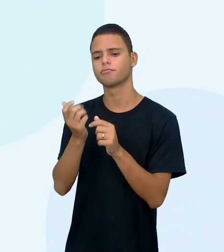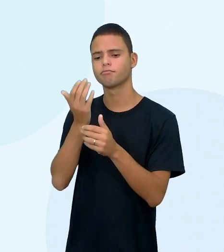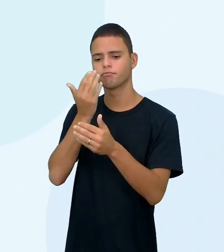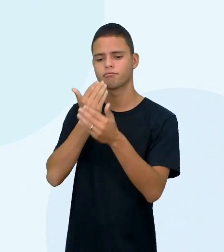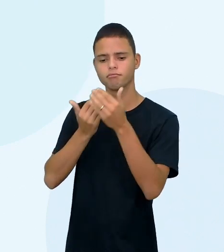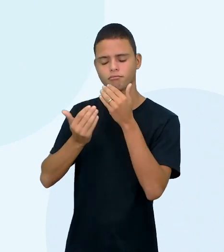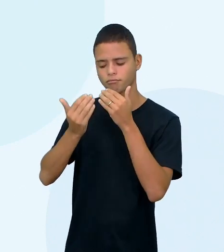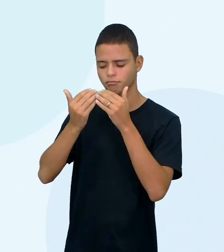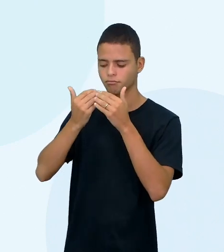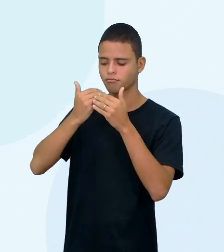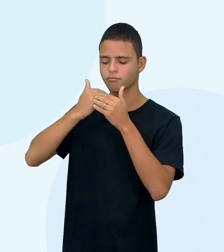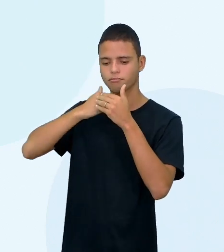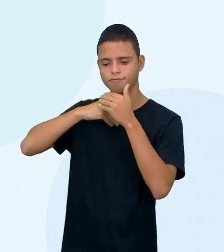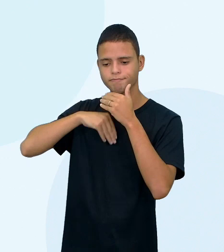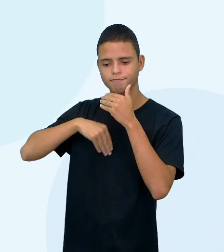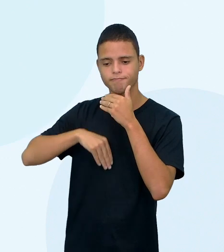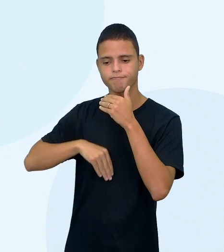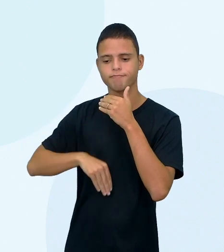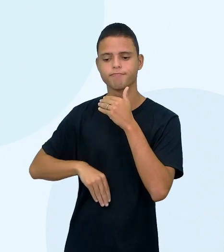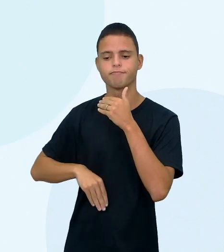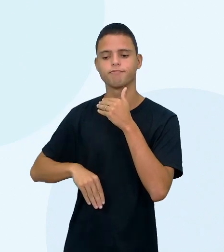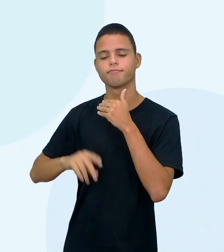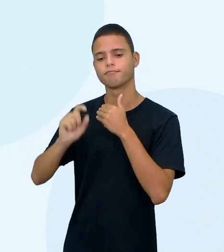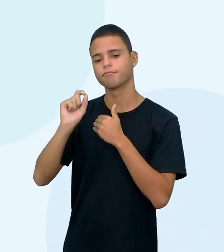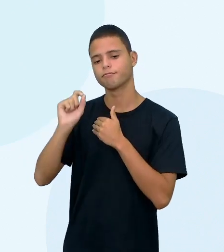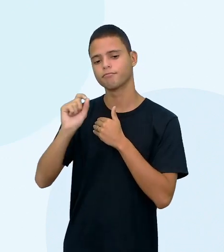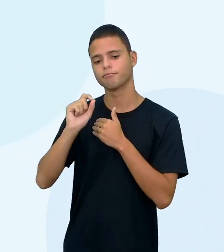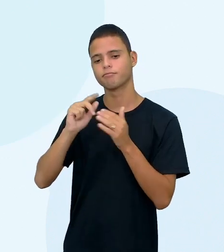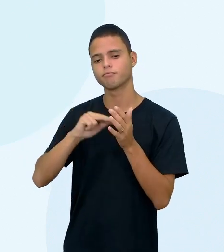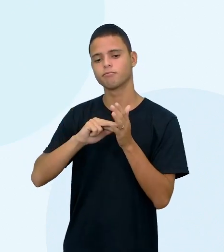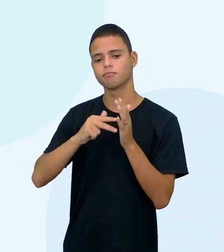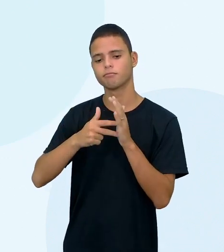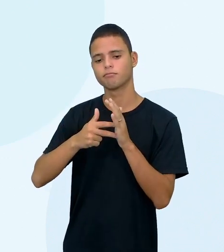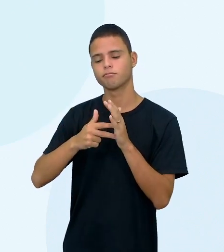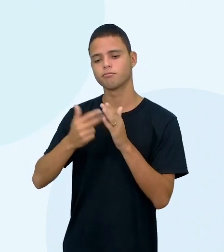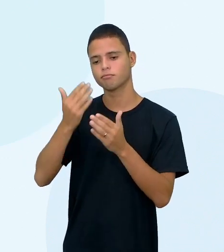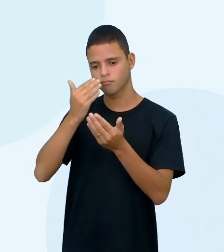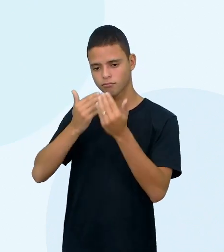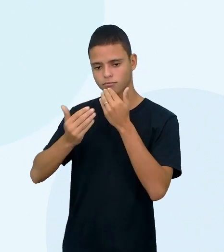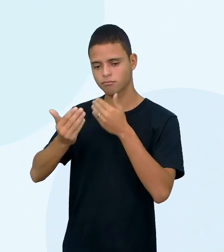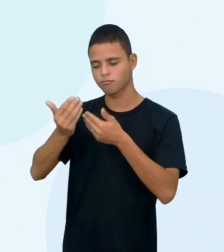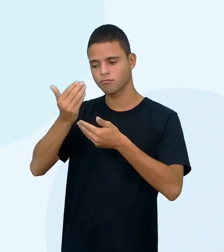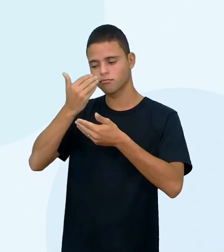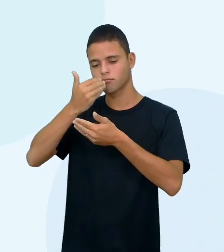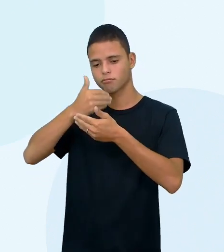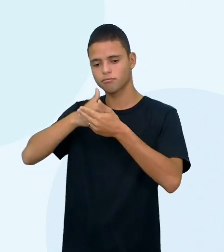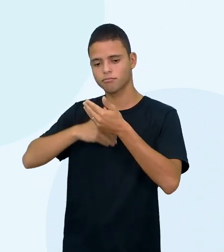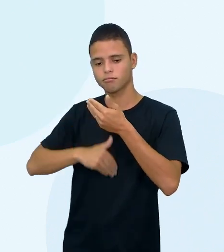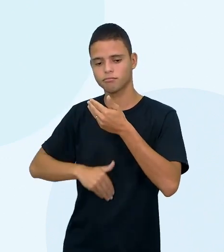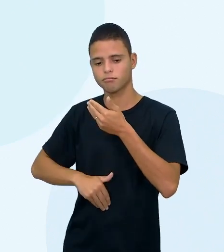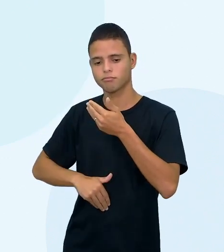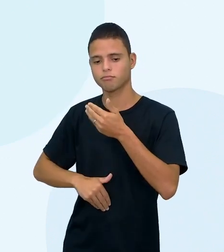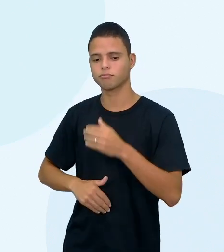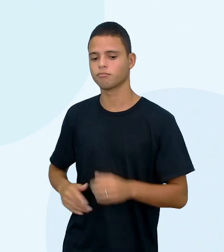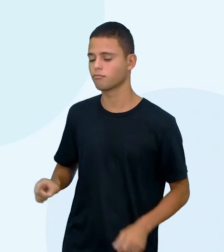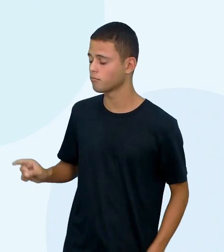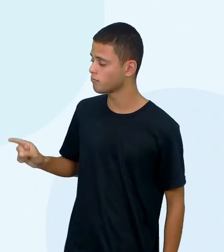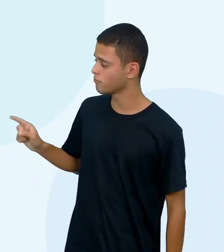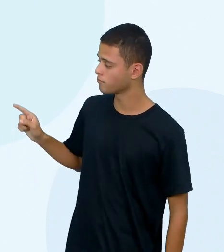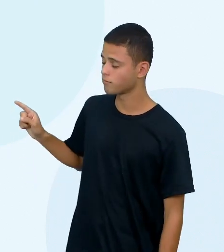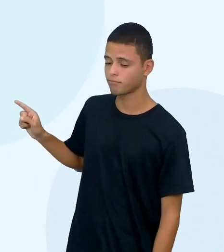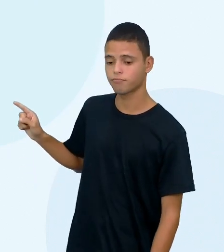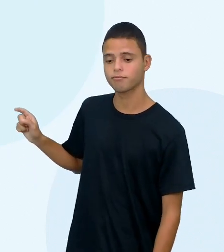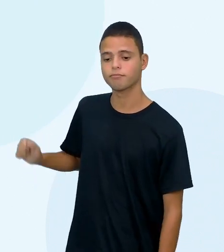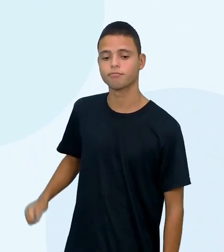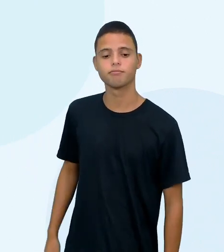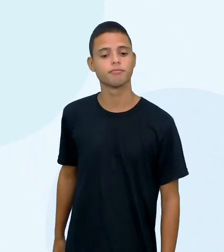Já que a nossa aula hoje é sobre a digestão humana, então o que significa, o que é a digestão? A digestão nada mais é